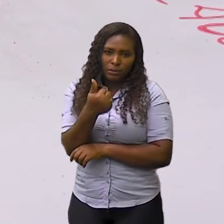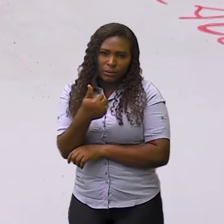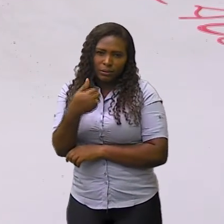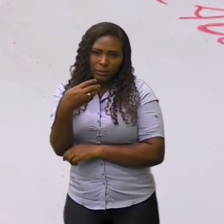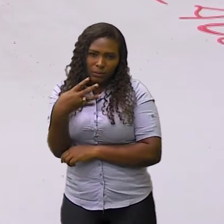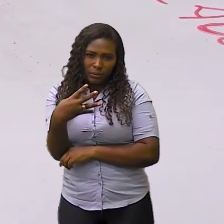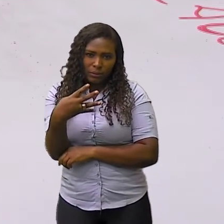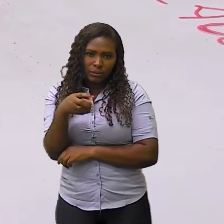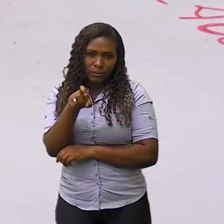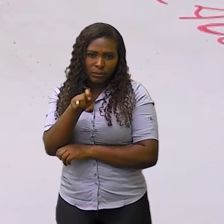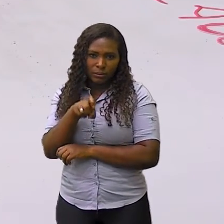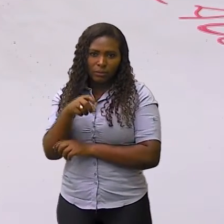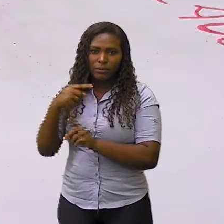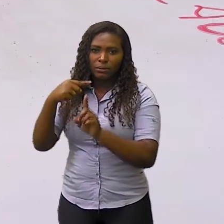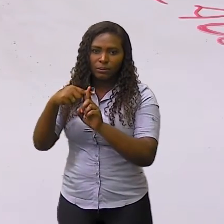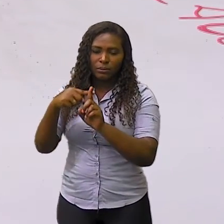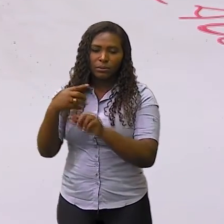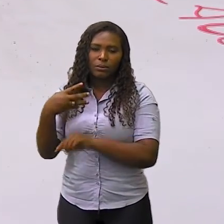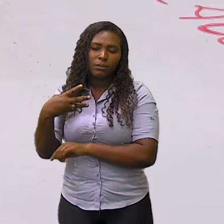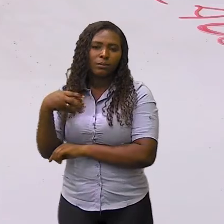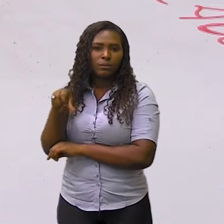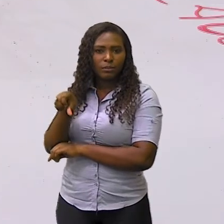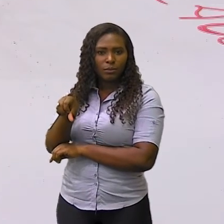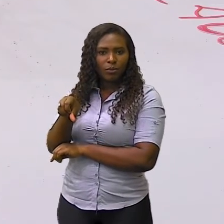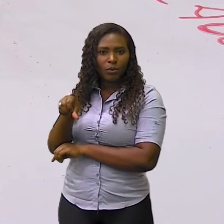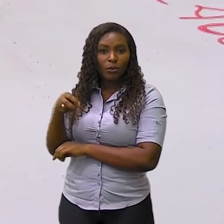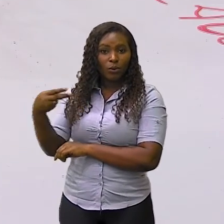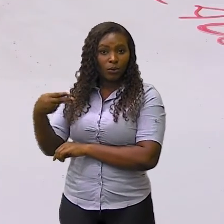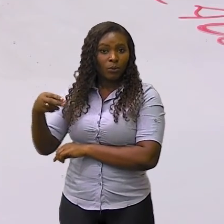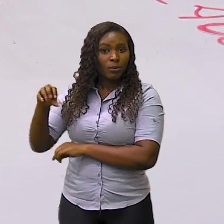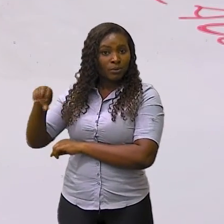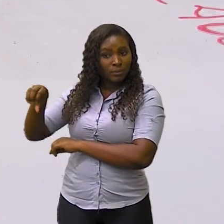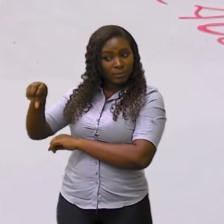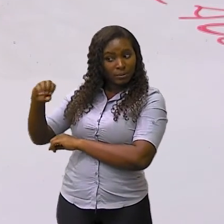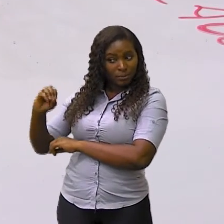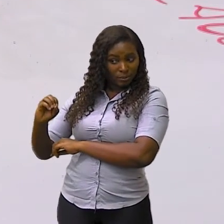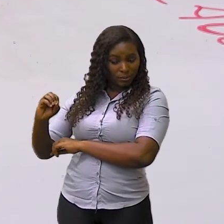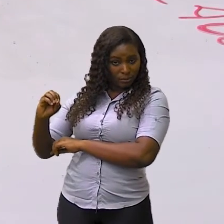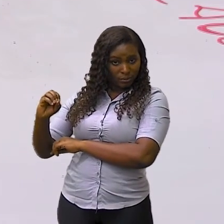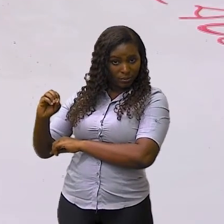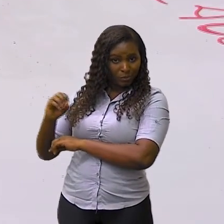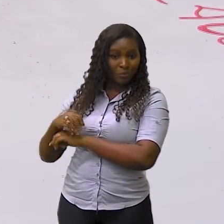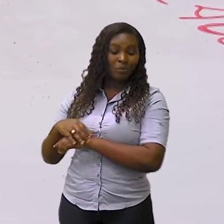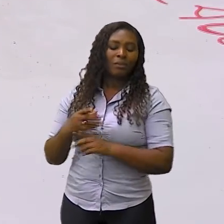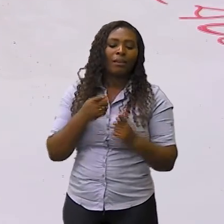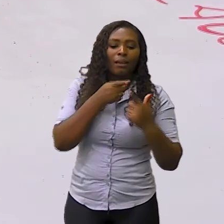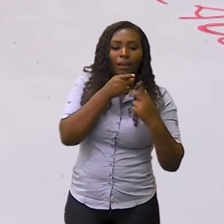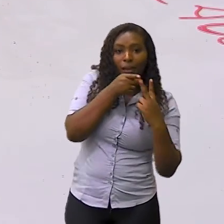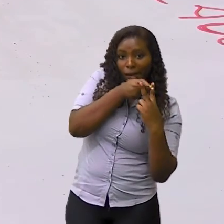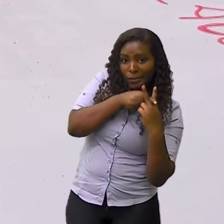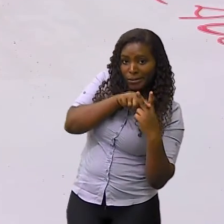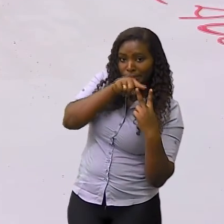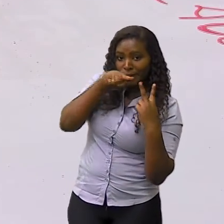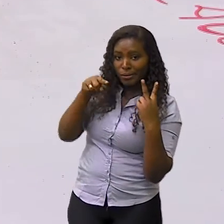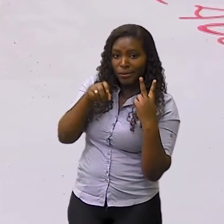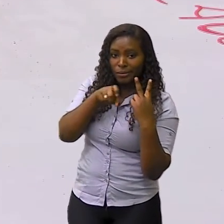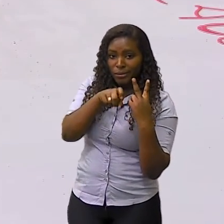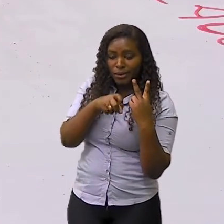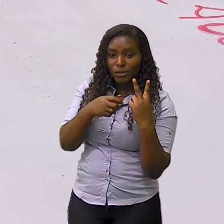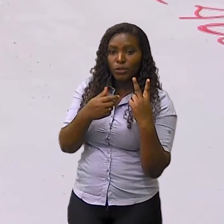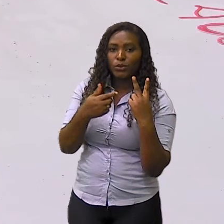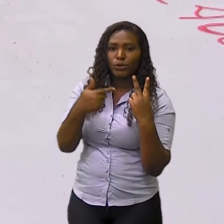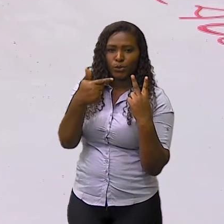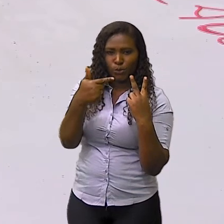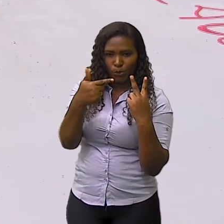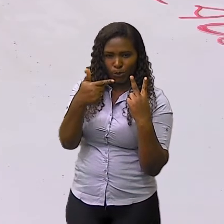ter menos 12. Vamos tentar? Se nós errarmos, a gente vai verificar o porquê que nós erramos. Então, nós temos aqui, a